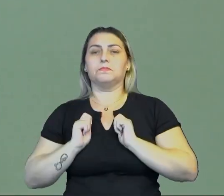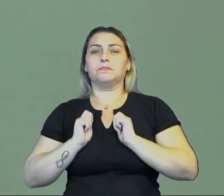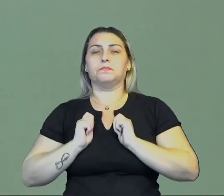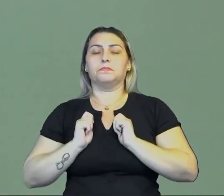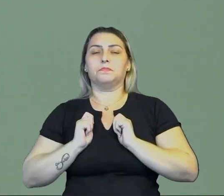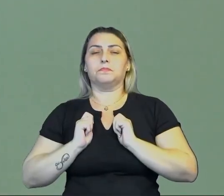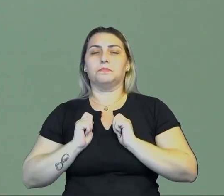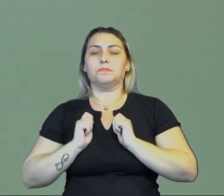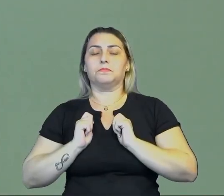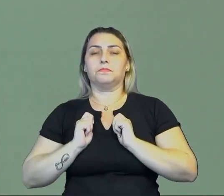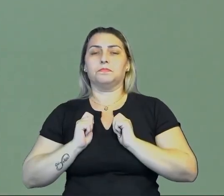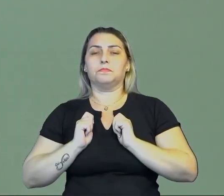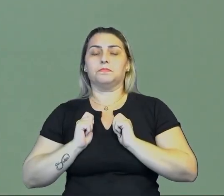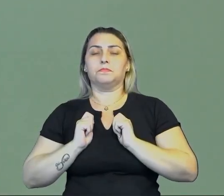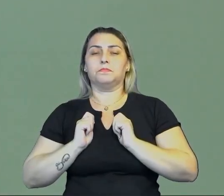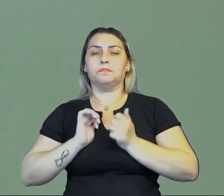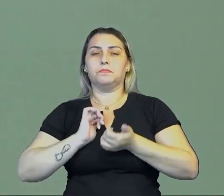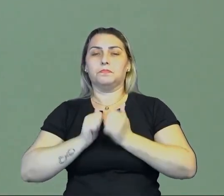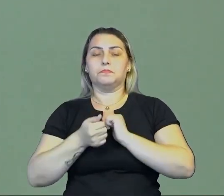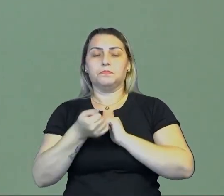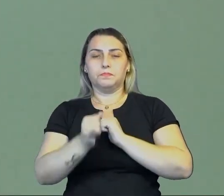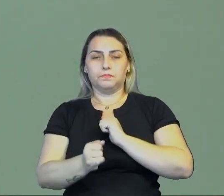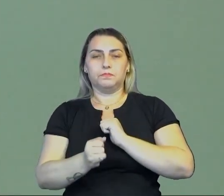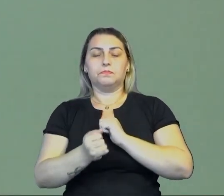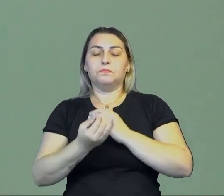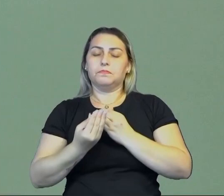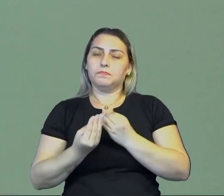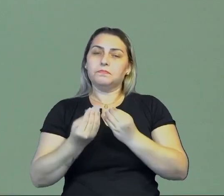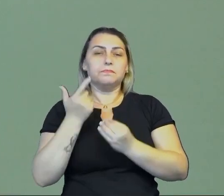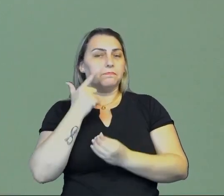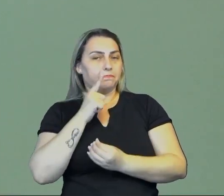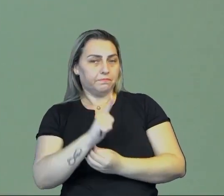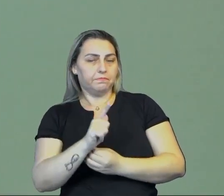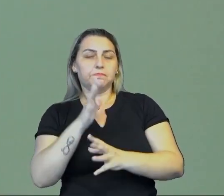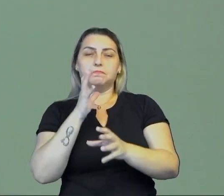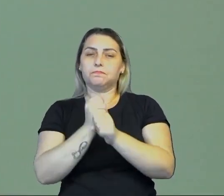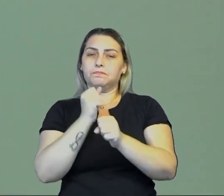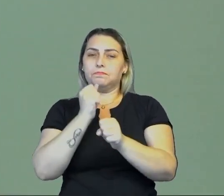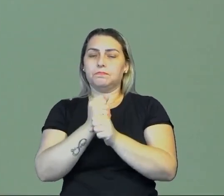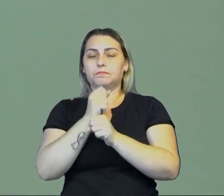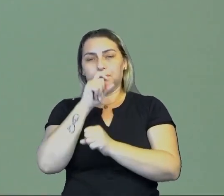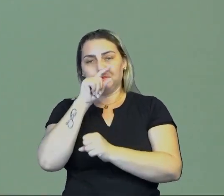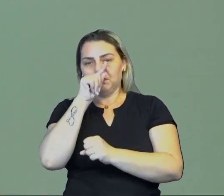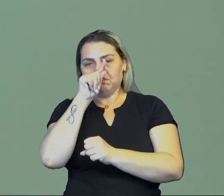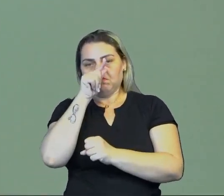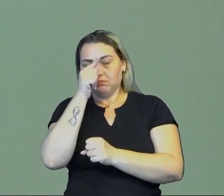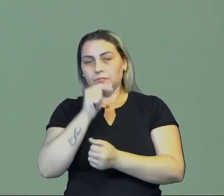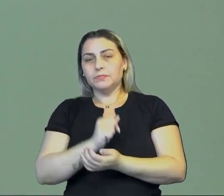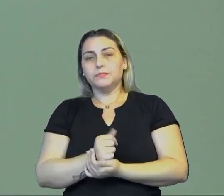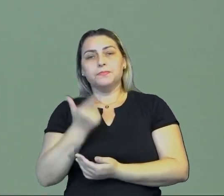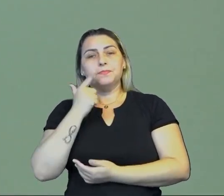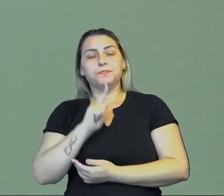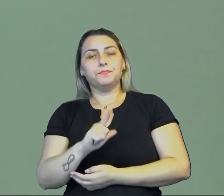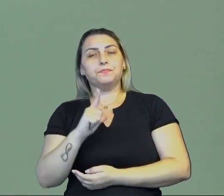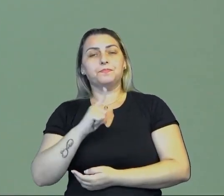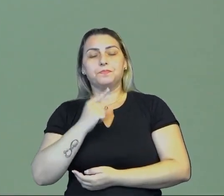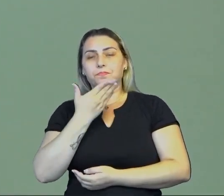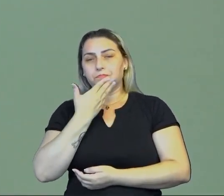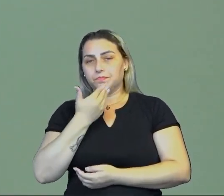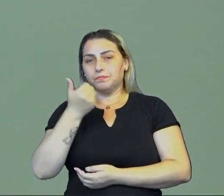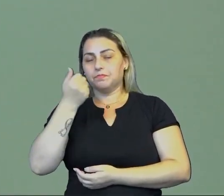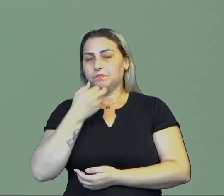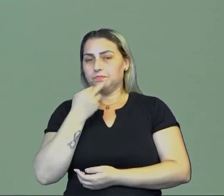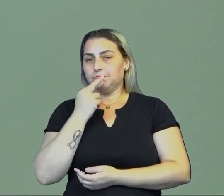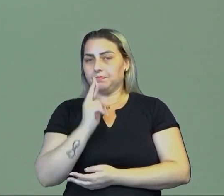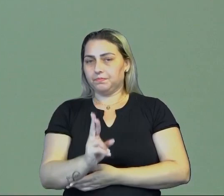tipo é um esporte em que se você der o seu máximo você vai ser pontuado pelo seu máximo Ou seja é de quem consegue obter os melhores